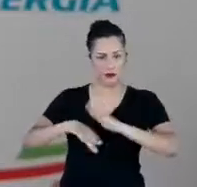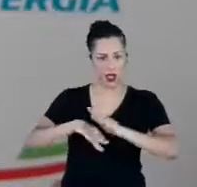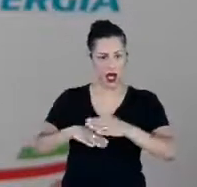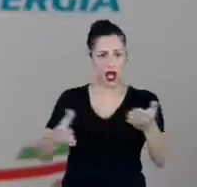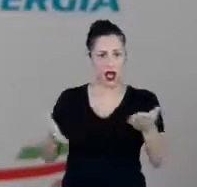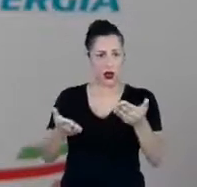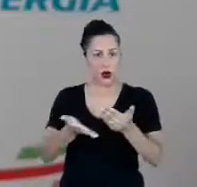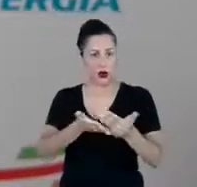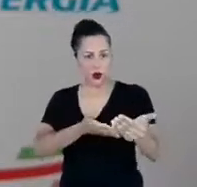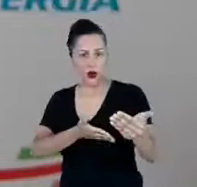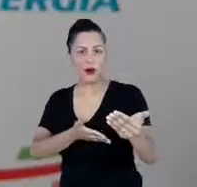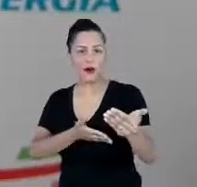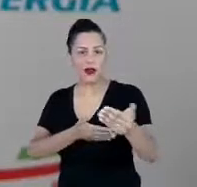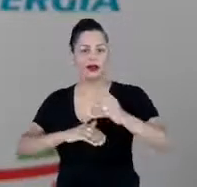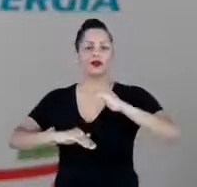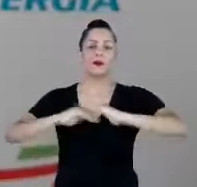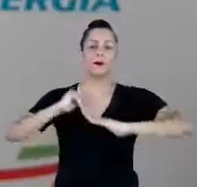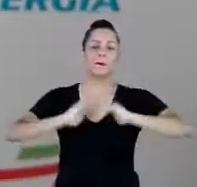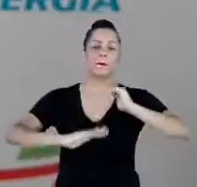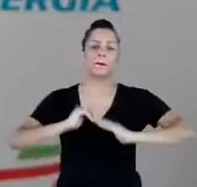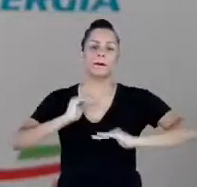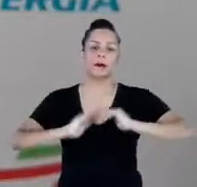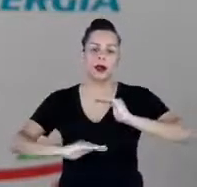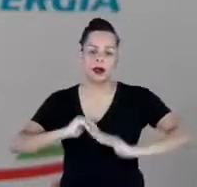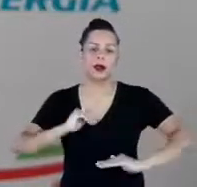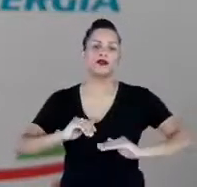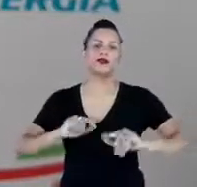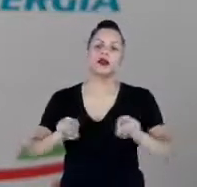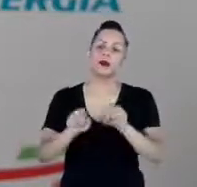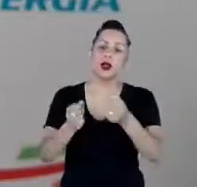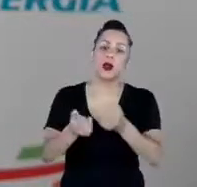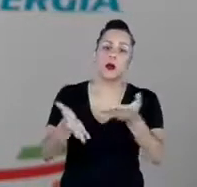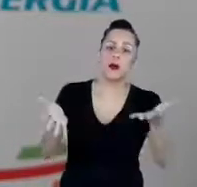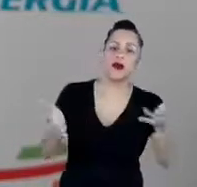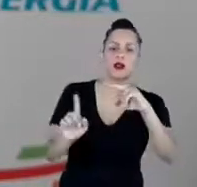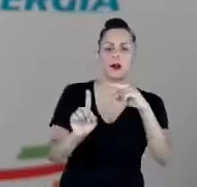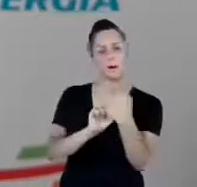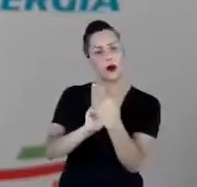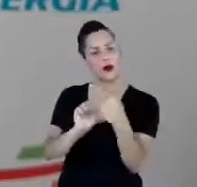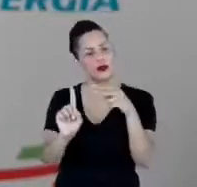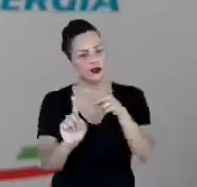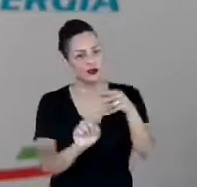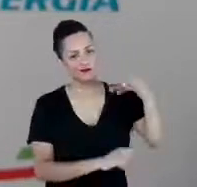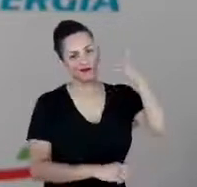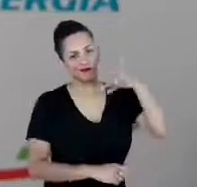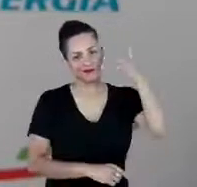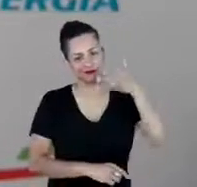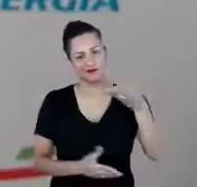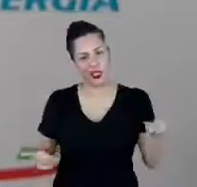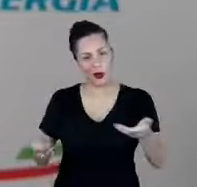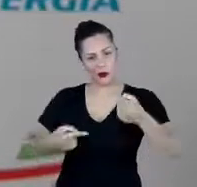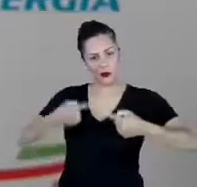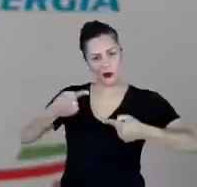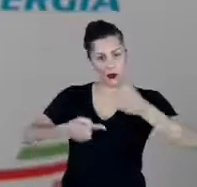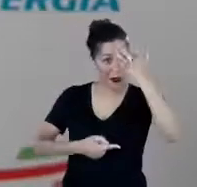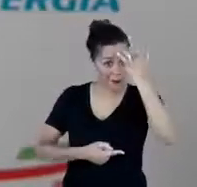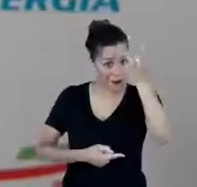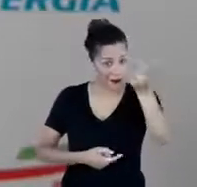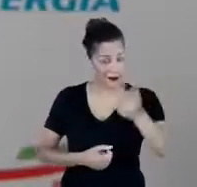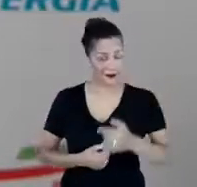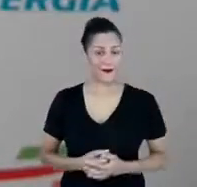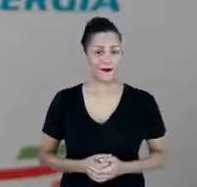introdução da prática e compartilhar sua perspectiva durante as mesas de discussão amanhã